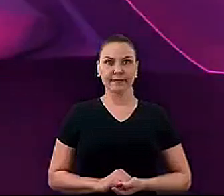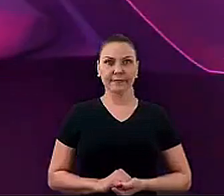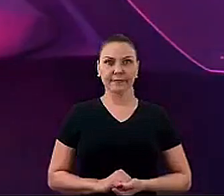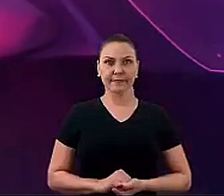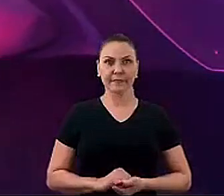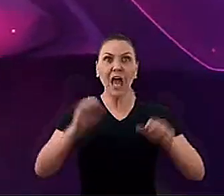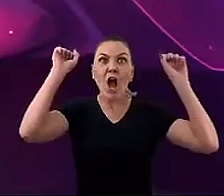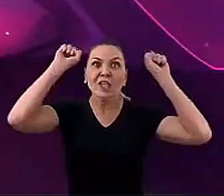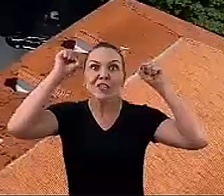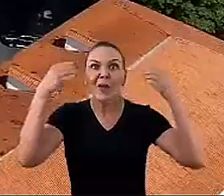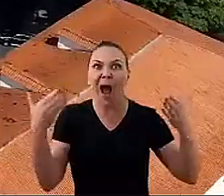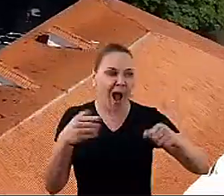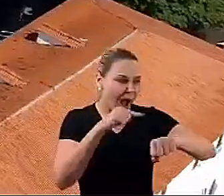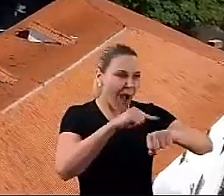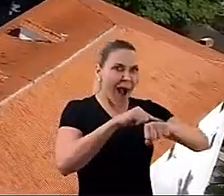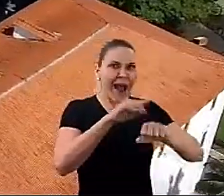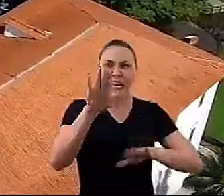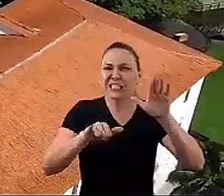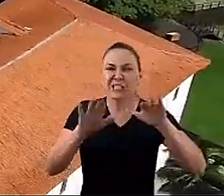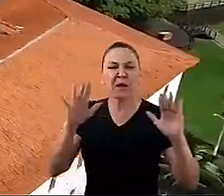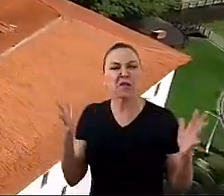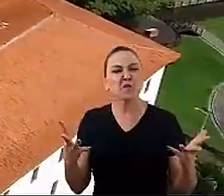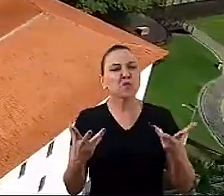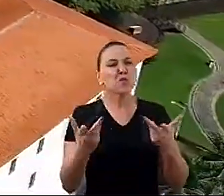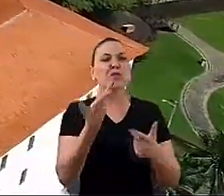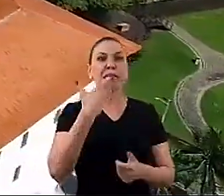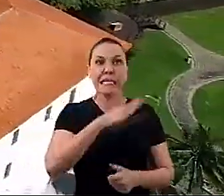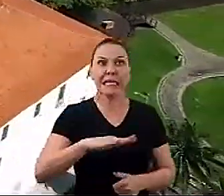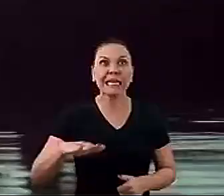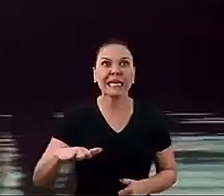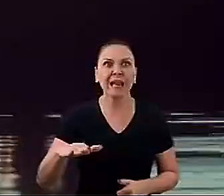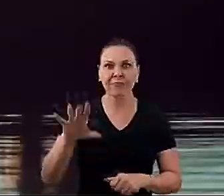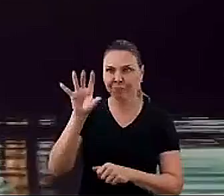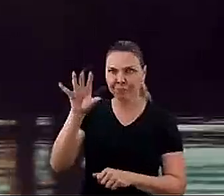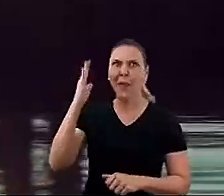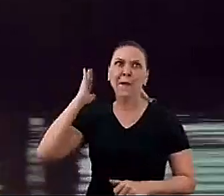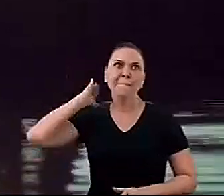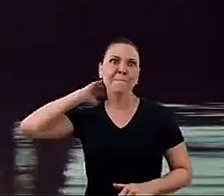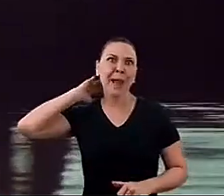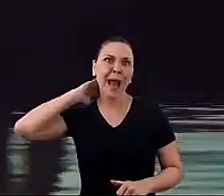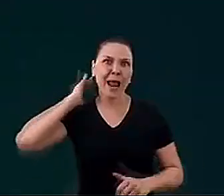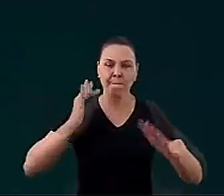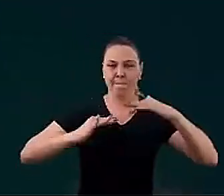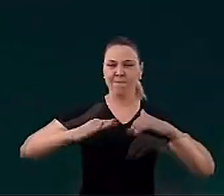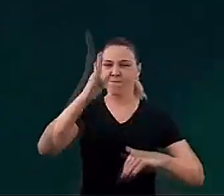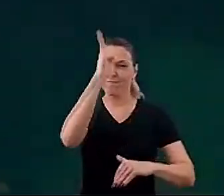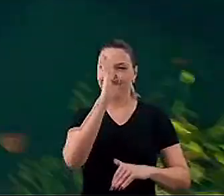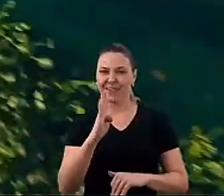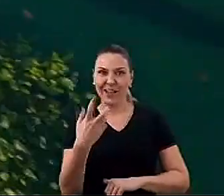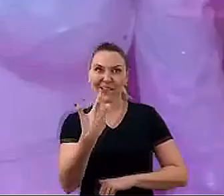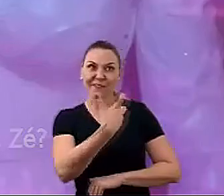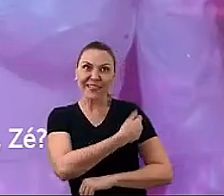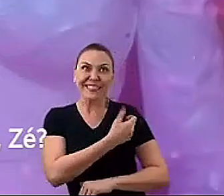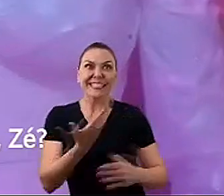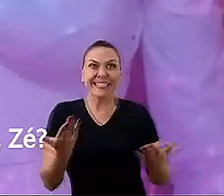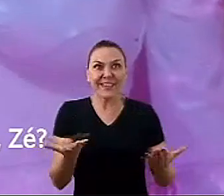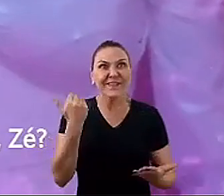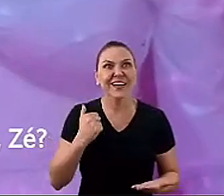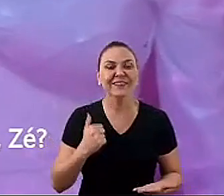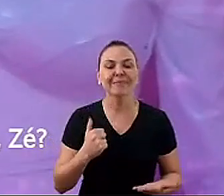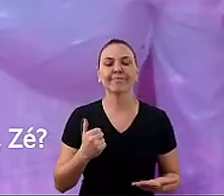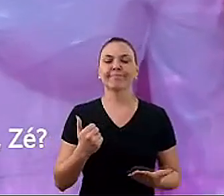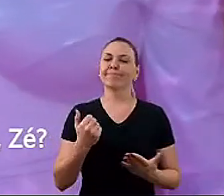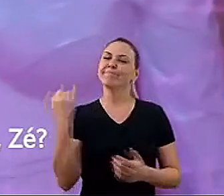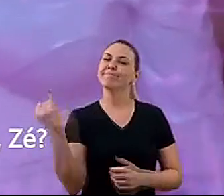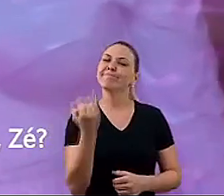Chu, chegou a hora de convocar nossos baixinhos e baixinhas do Pará para o Movimento Nacional pela Vacinação. Por isso a